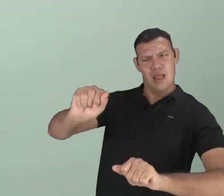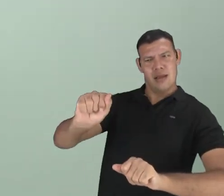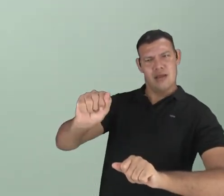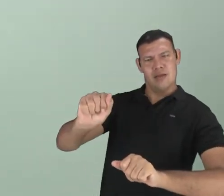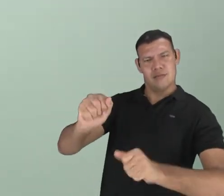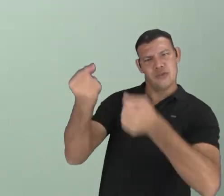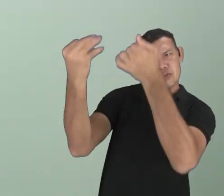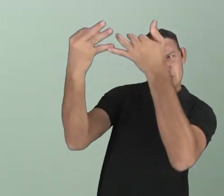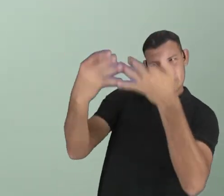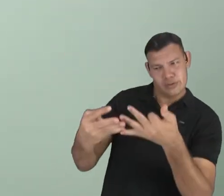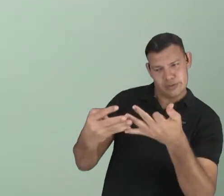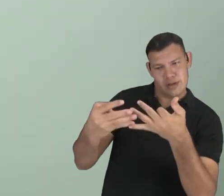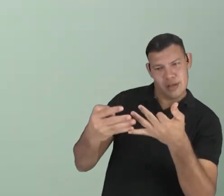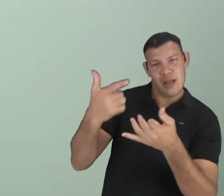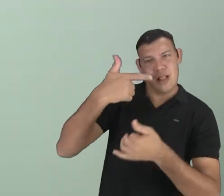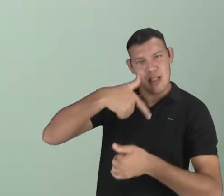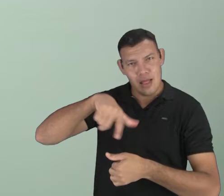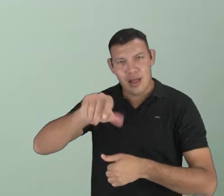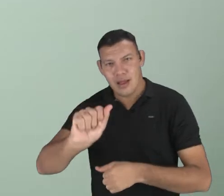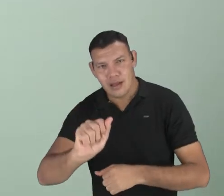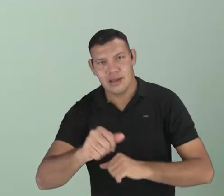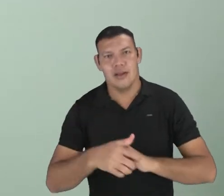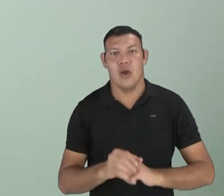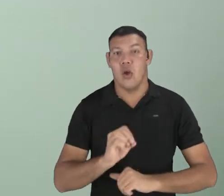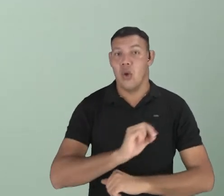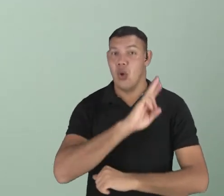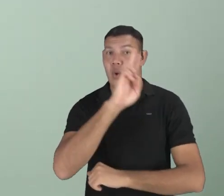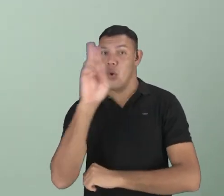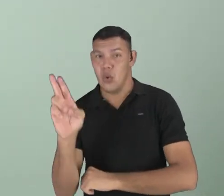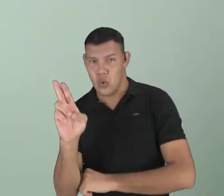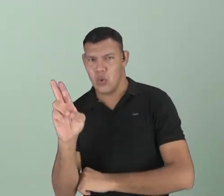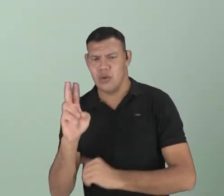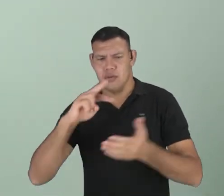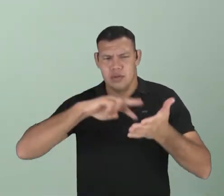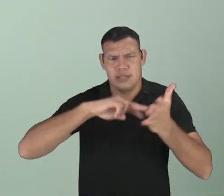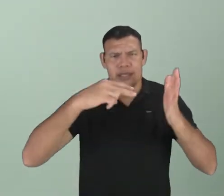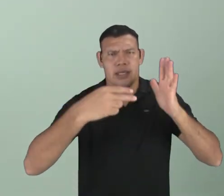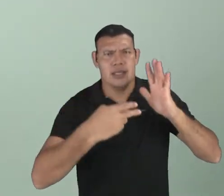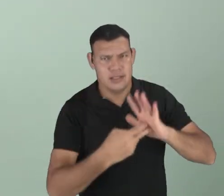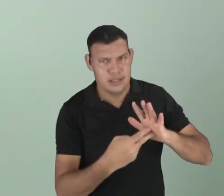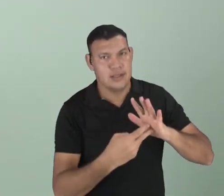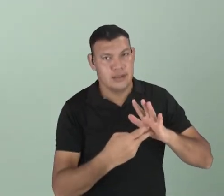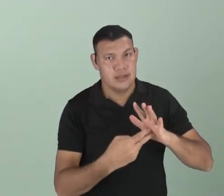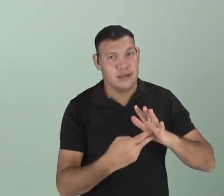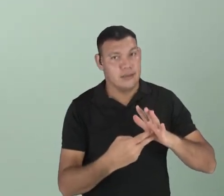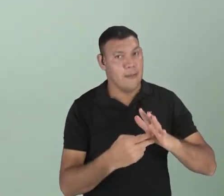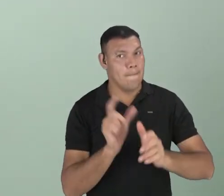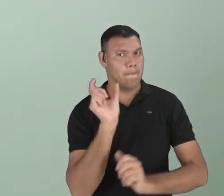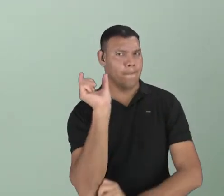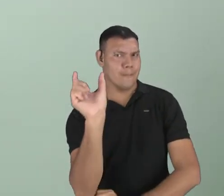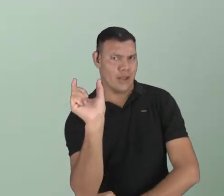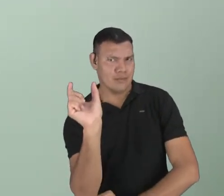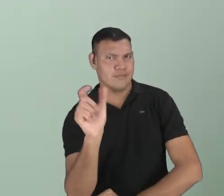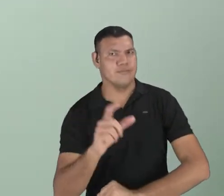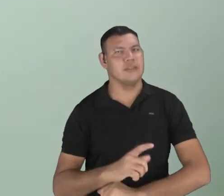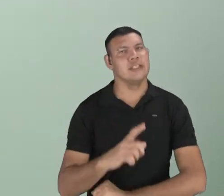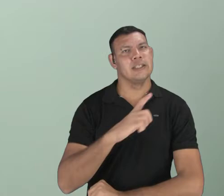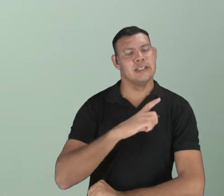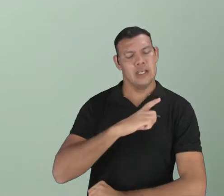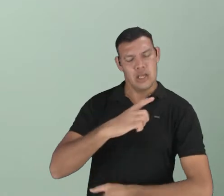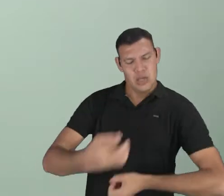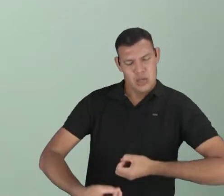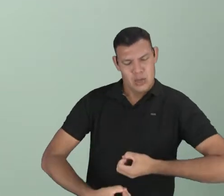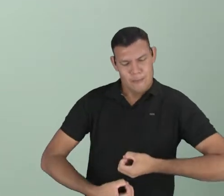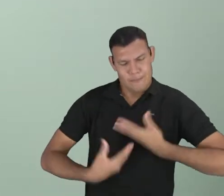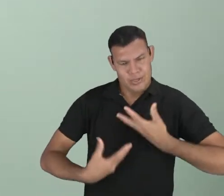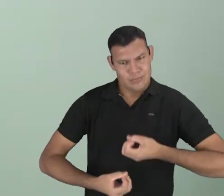língua falando da língua, ou trazendo uma explicação sobre o significado de uma palavra, Eu tenho